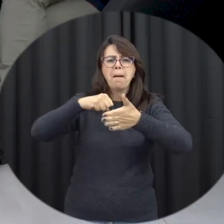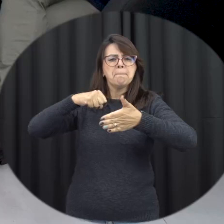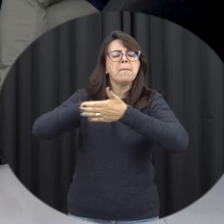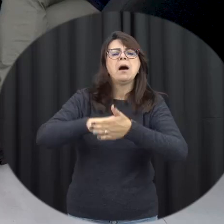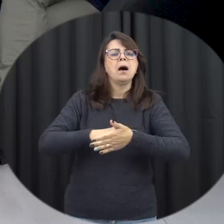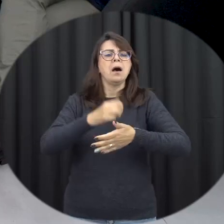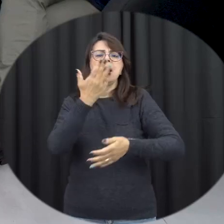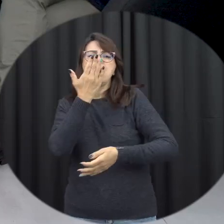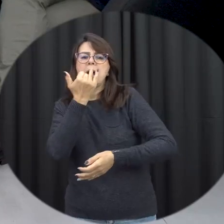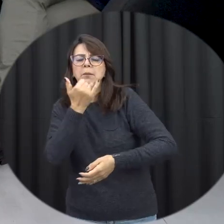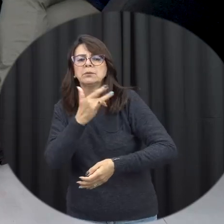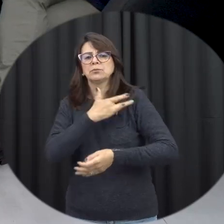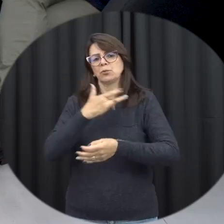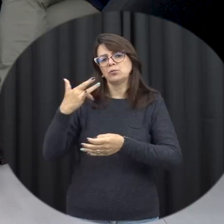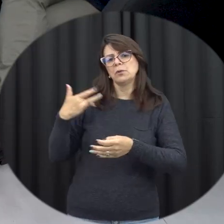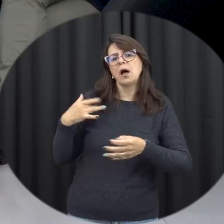saudável,